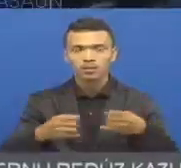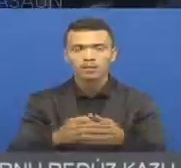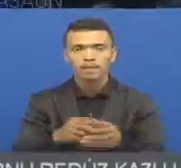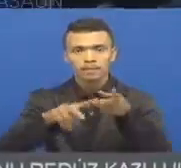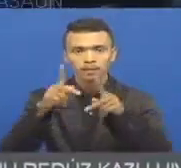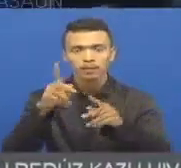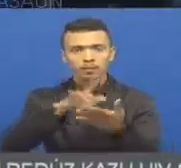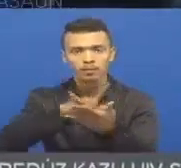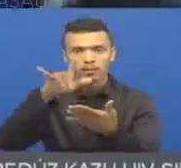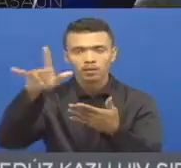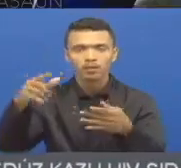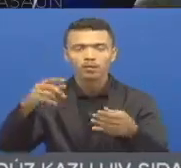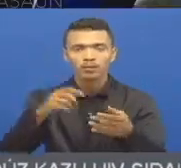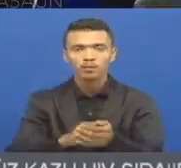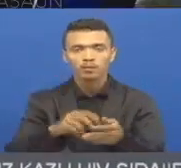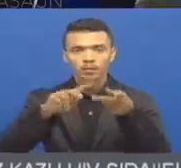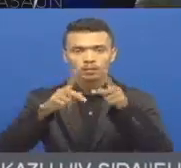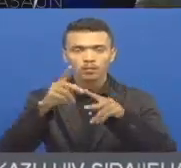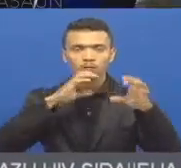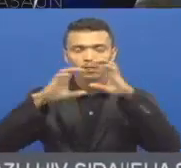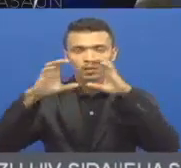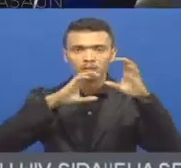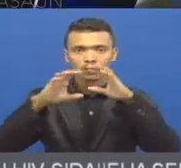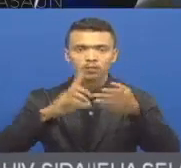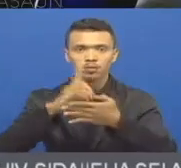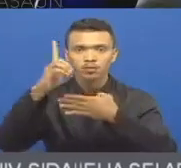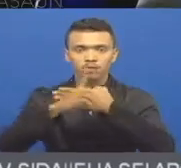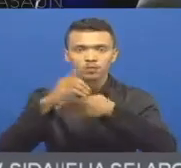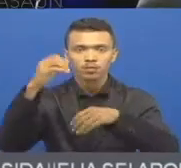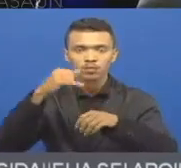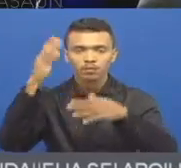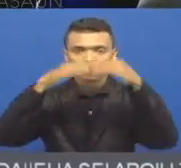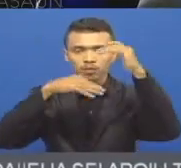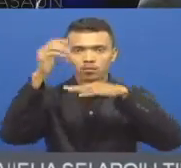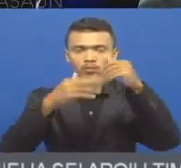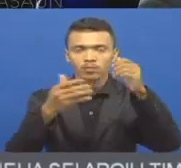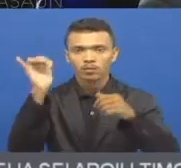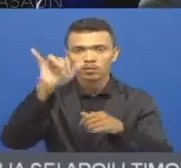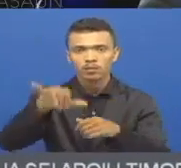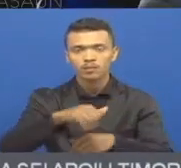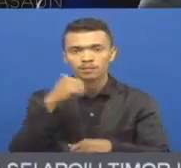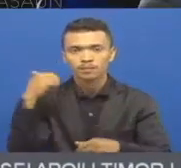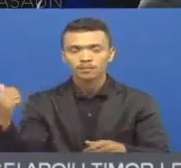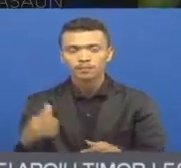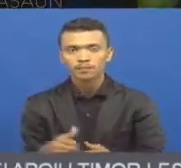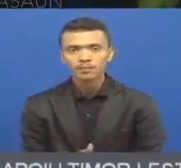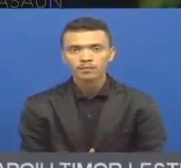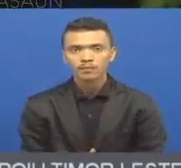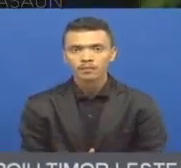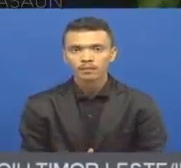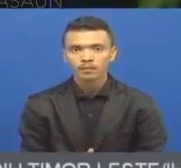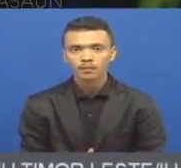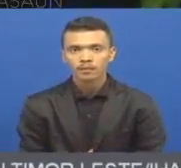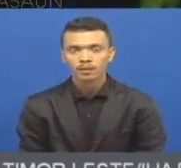conectividade aéreo, conectividade e comunicação no desenvolvimento e infraestrutura Siracelo. Portugal está